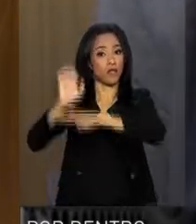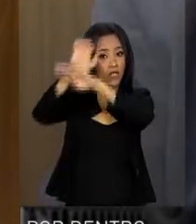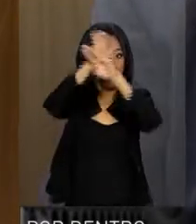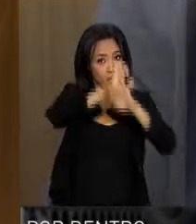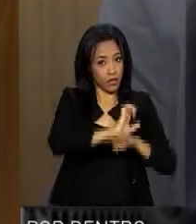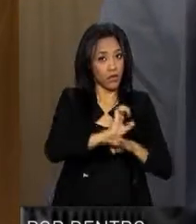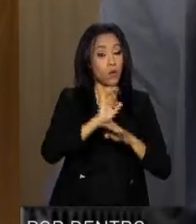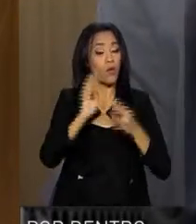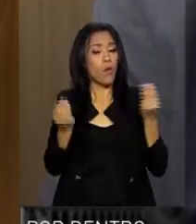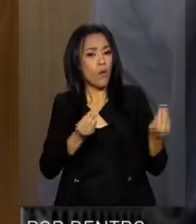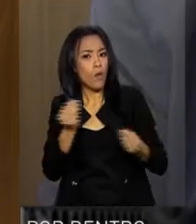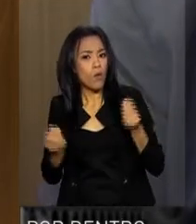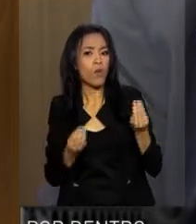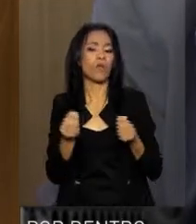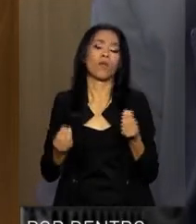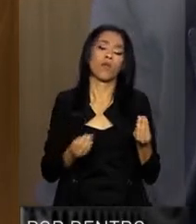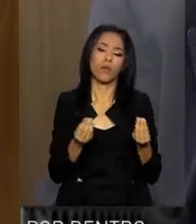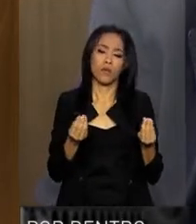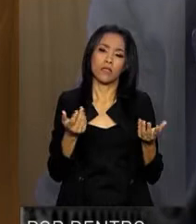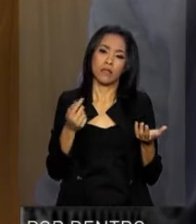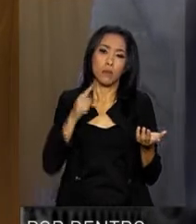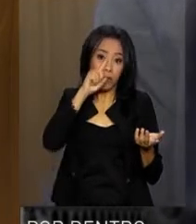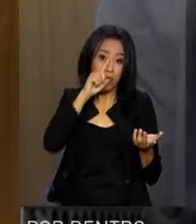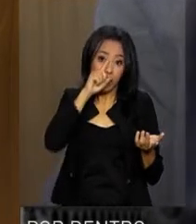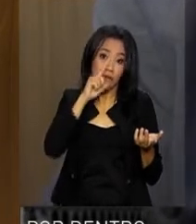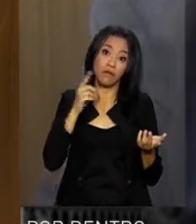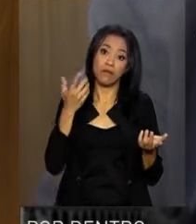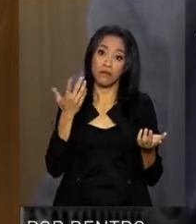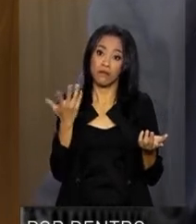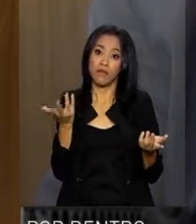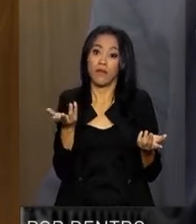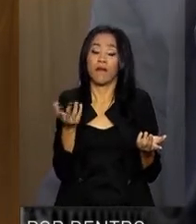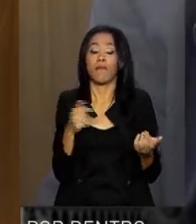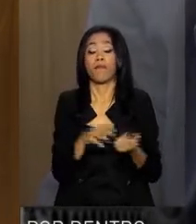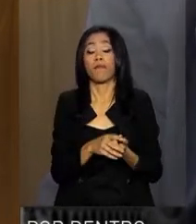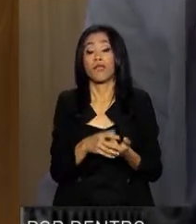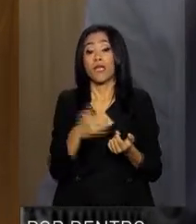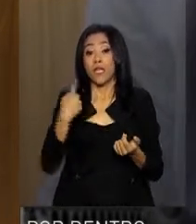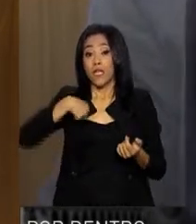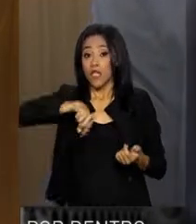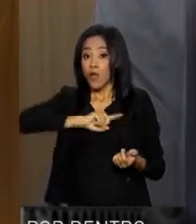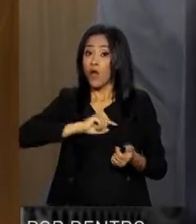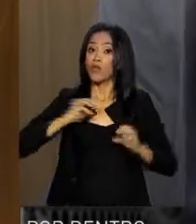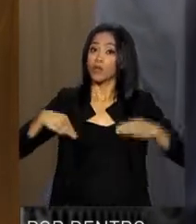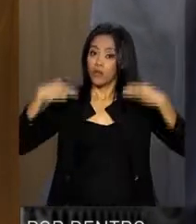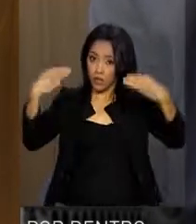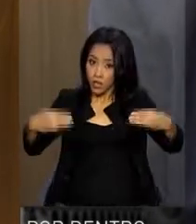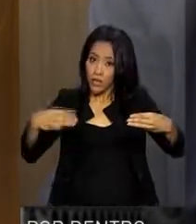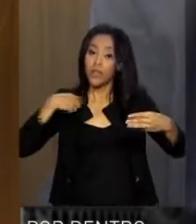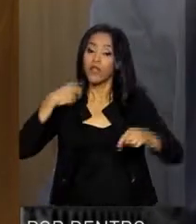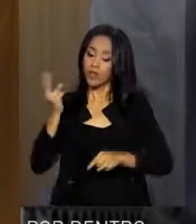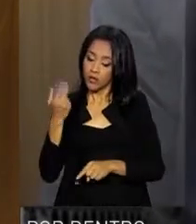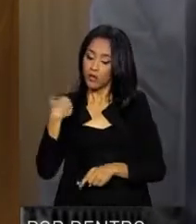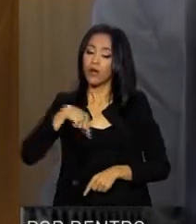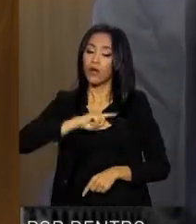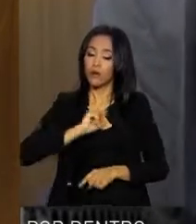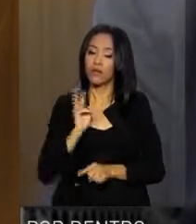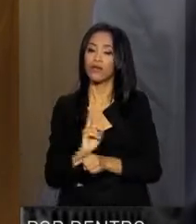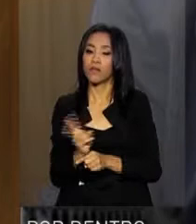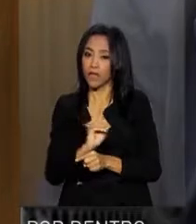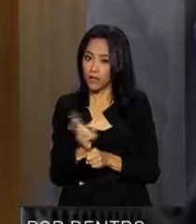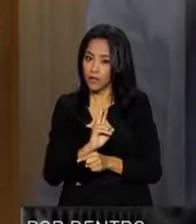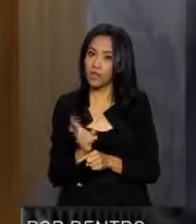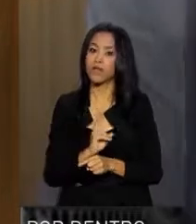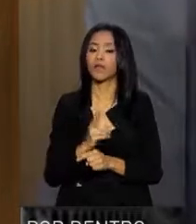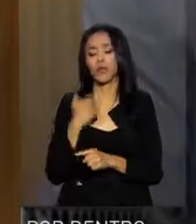nossa é a nossa função de fiscalizar ela está sendo feita da melhor maneira possível a